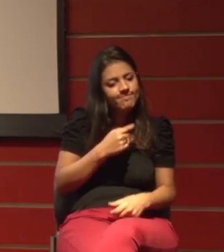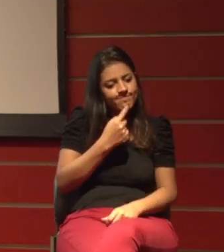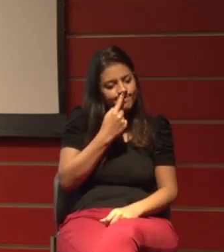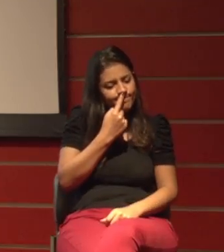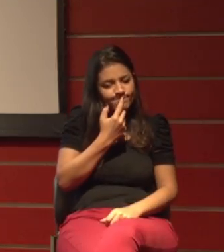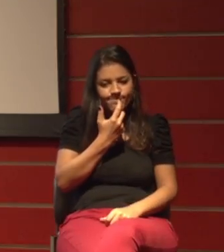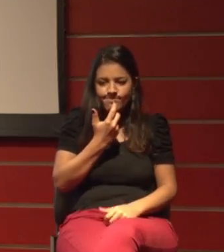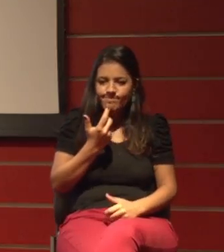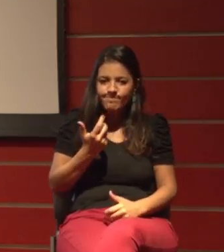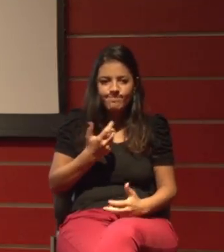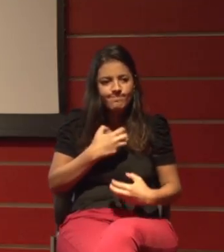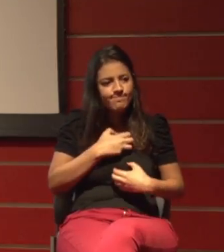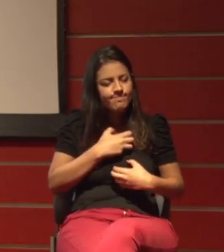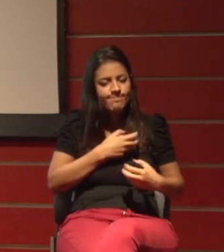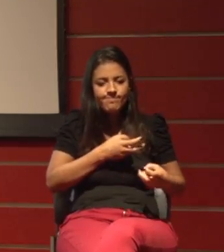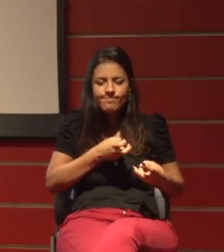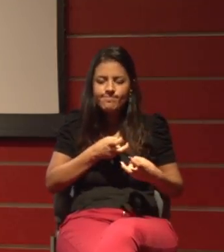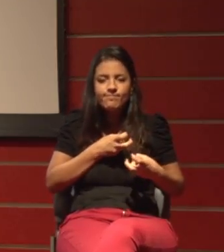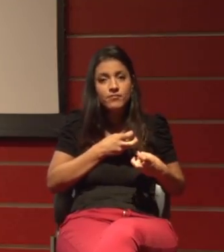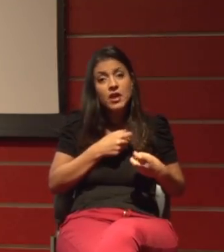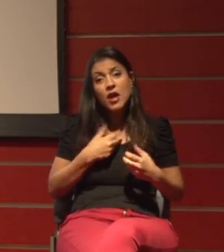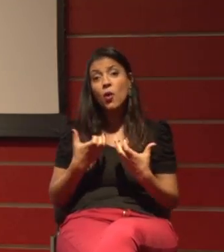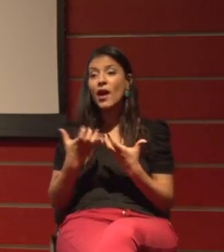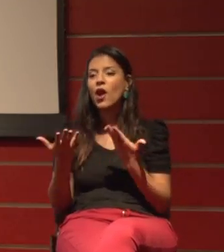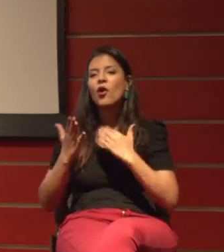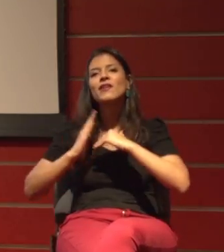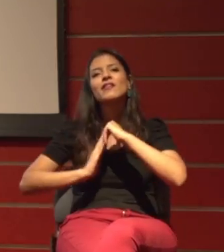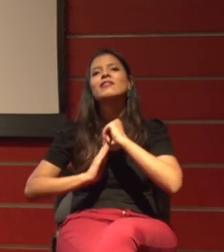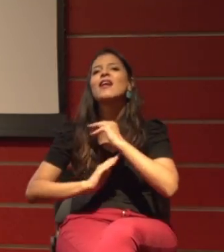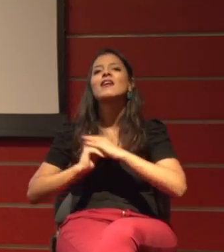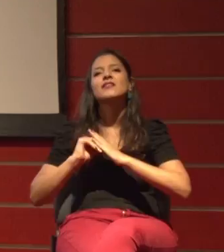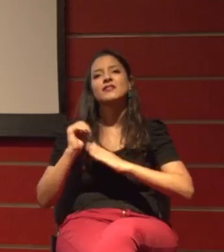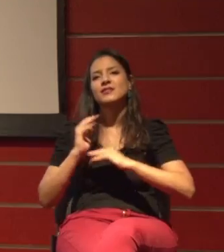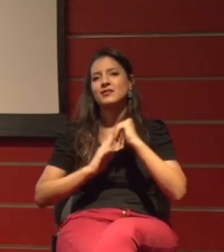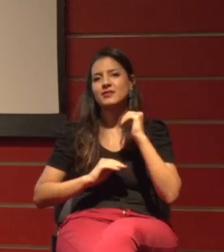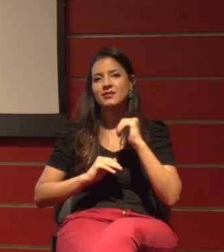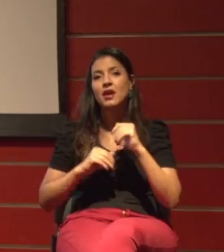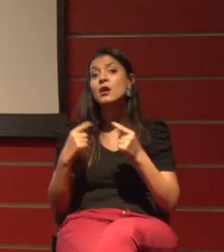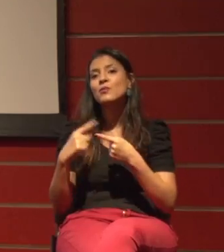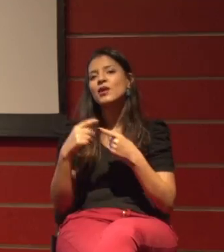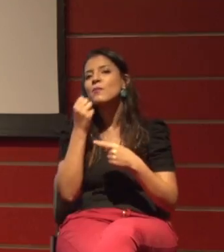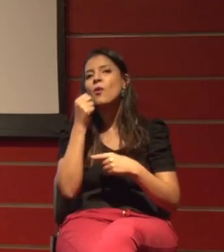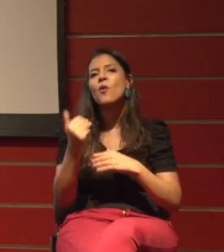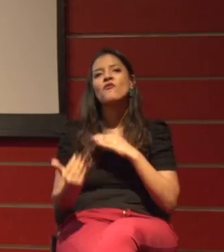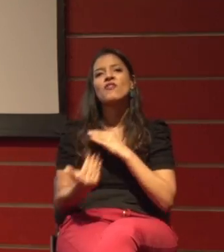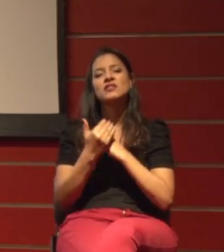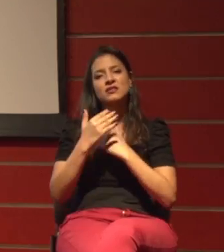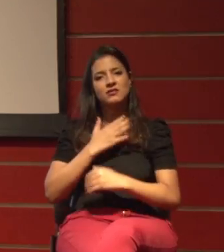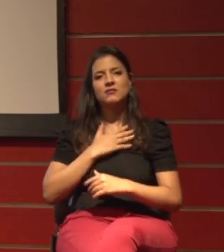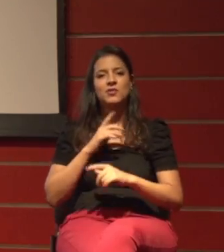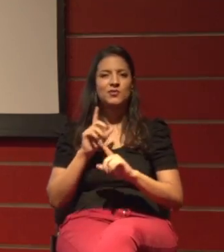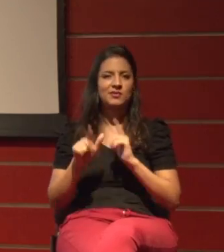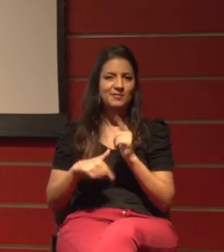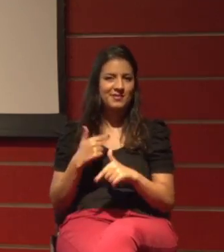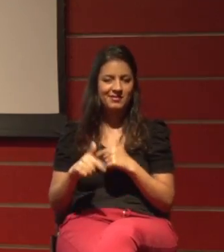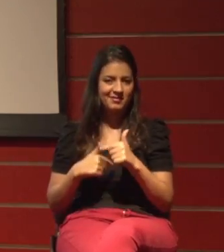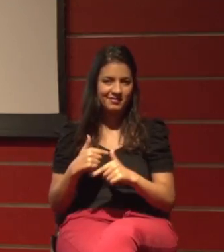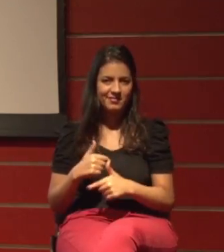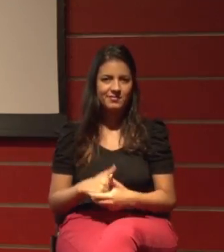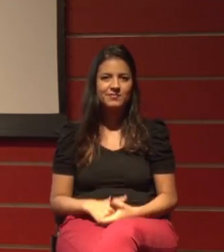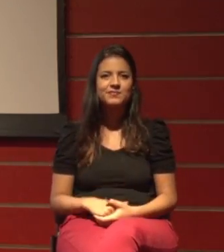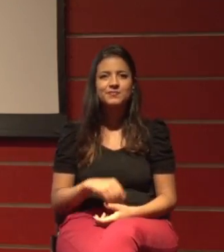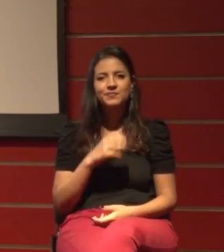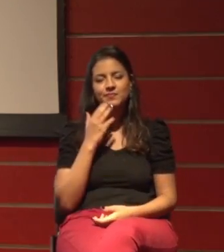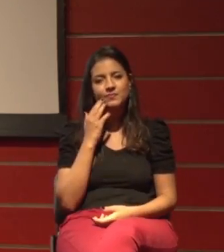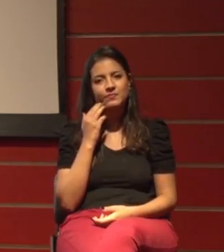né me especializar e e tem funcionado no sentido de facilitar para caramba meu trabalho né Eh uma his como é